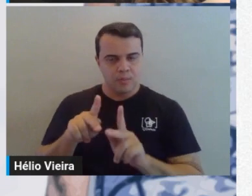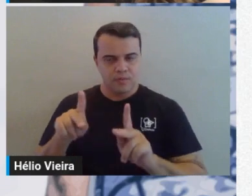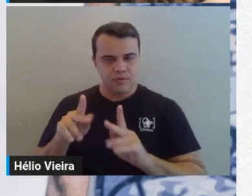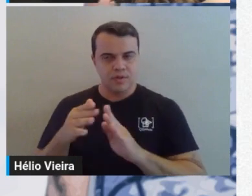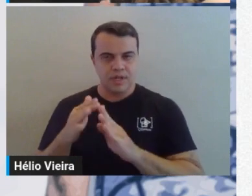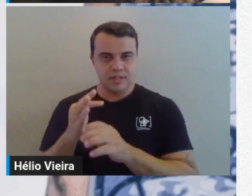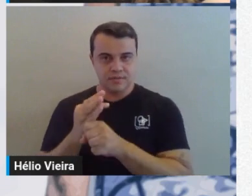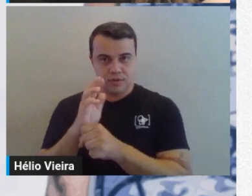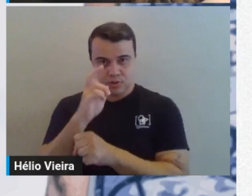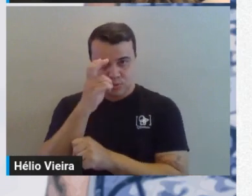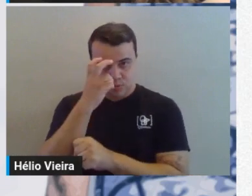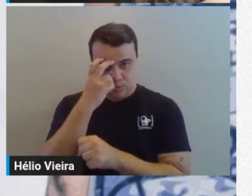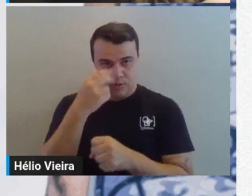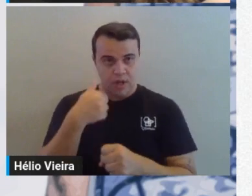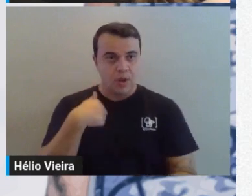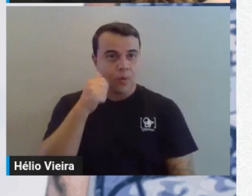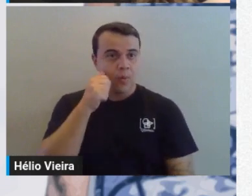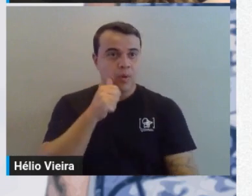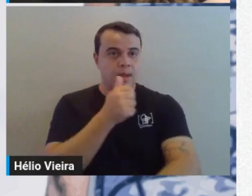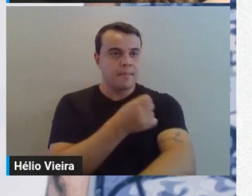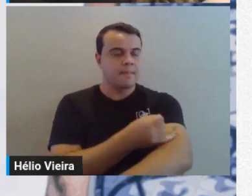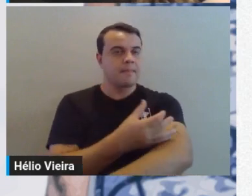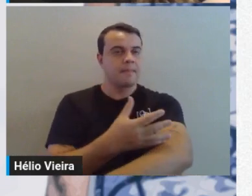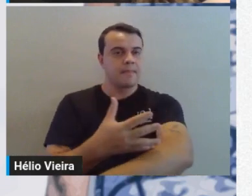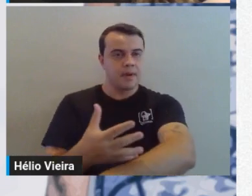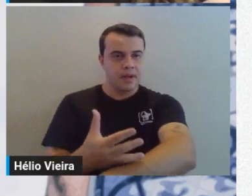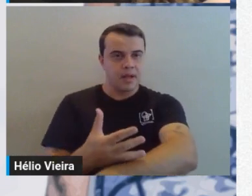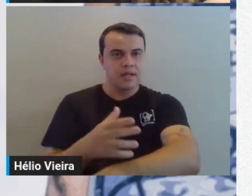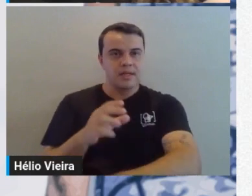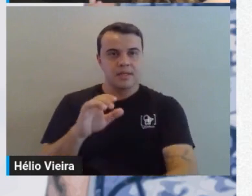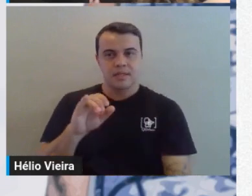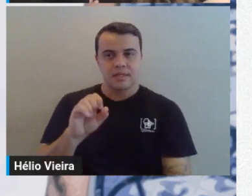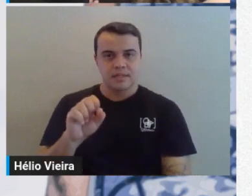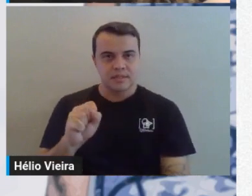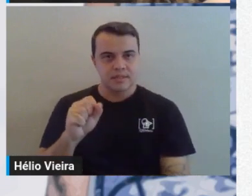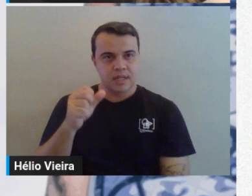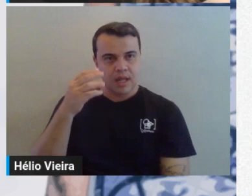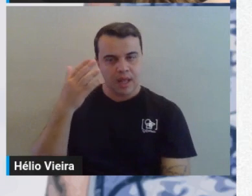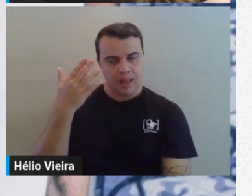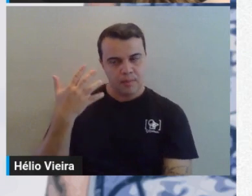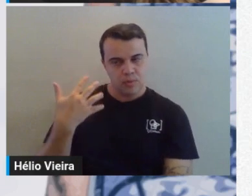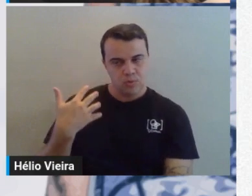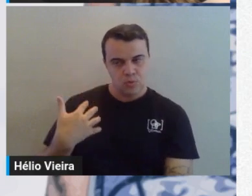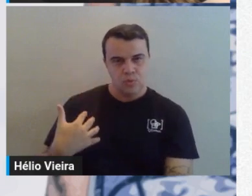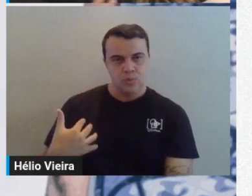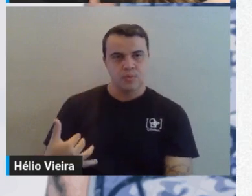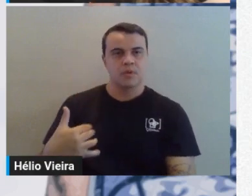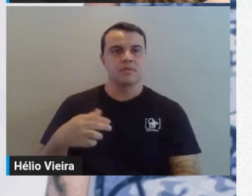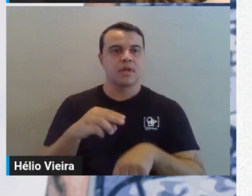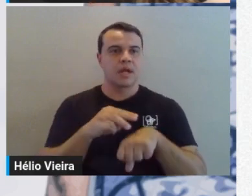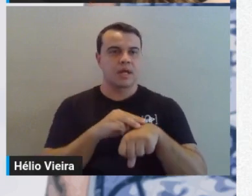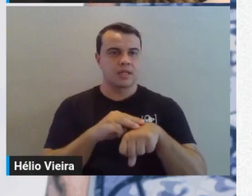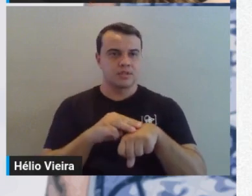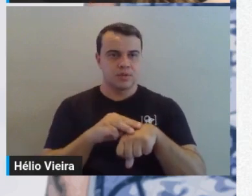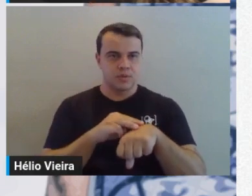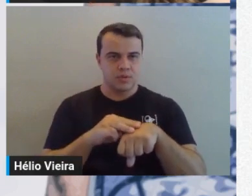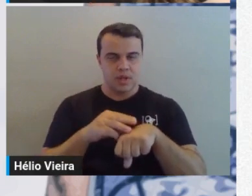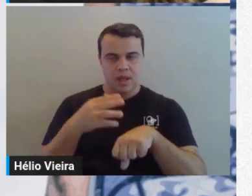de Cultura. Eu sou uma mulher branca, cis, tenho os cabelos compridos, castanhos, com